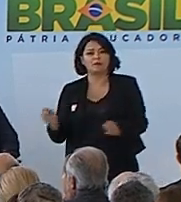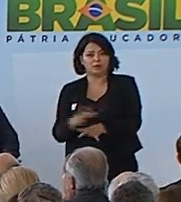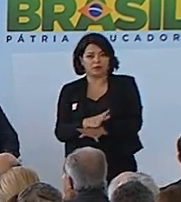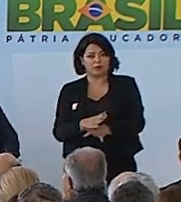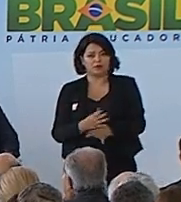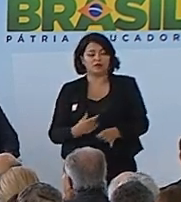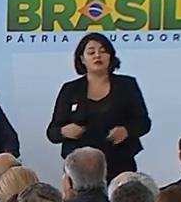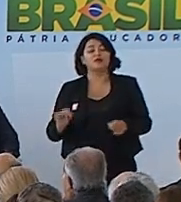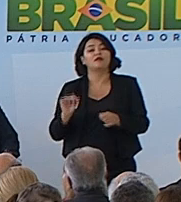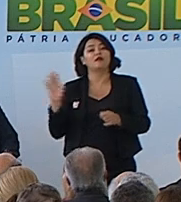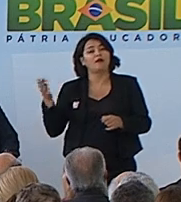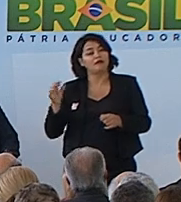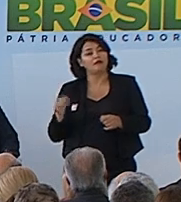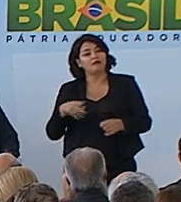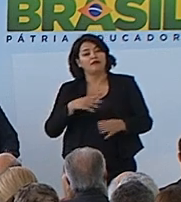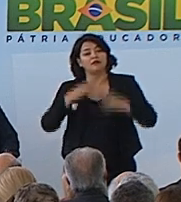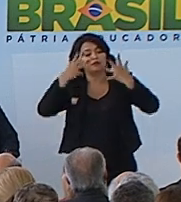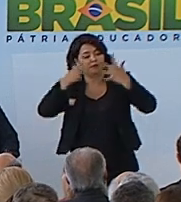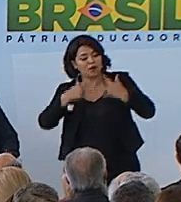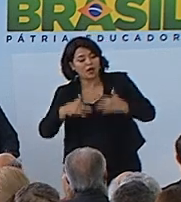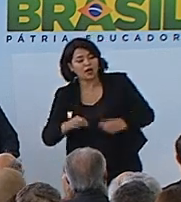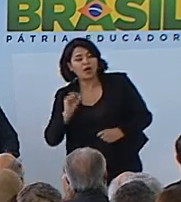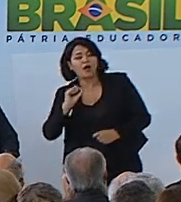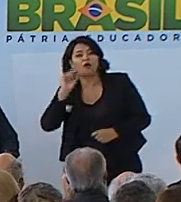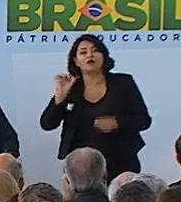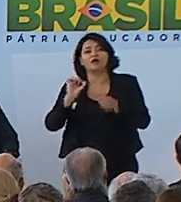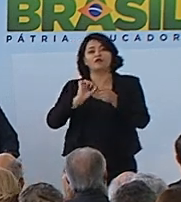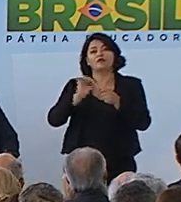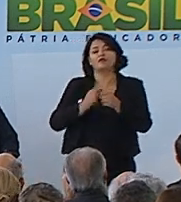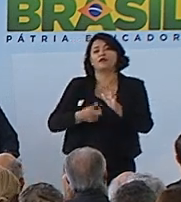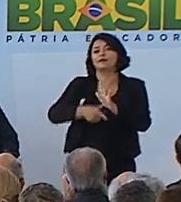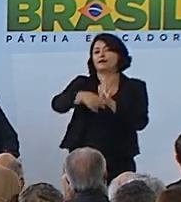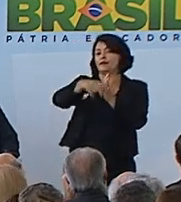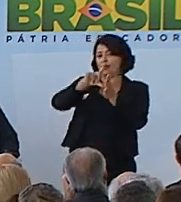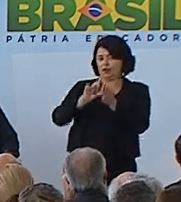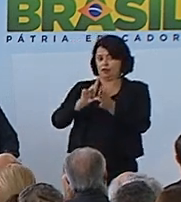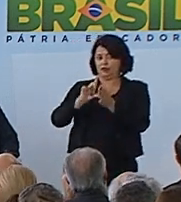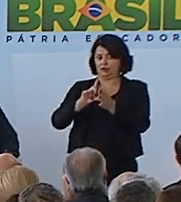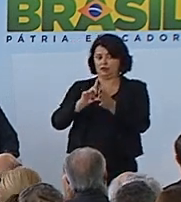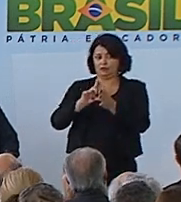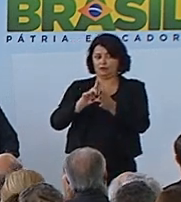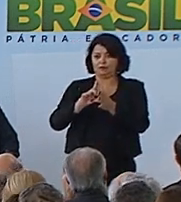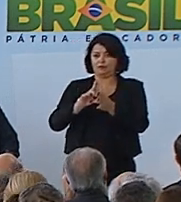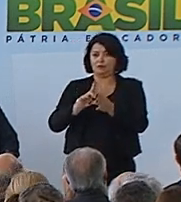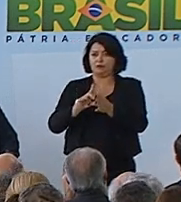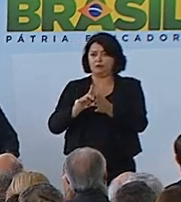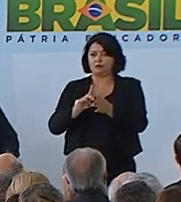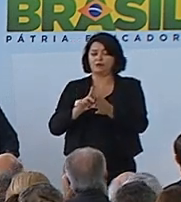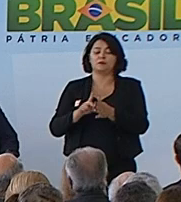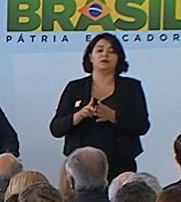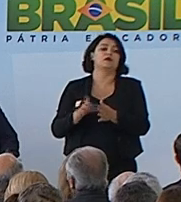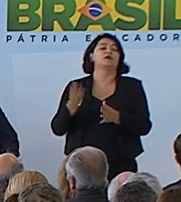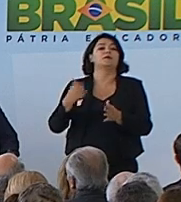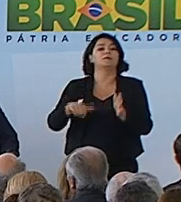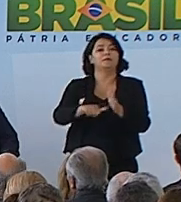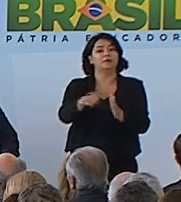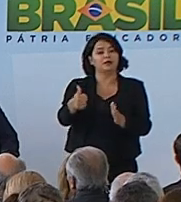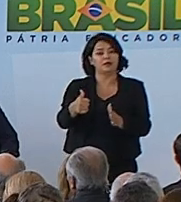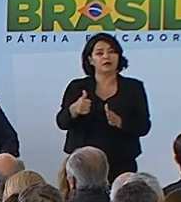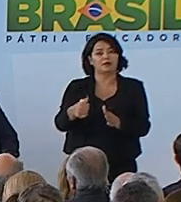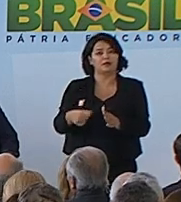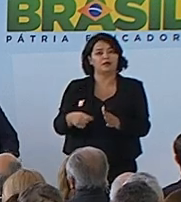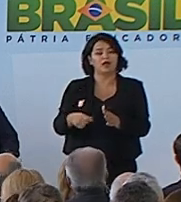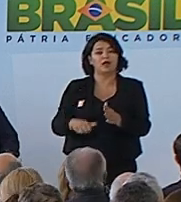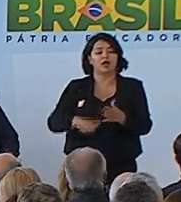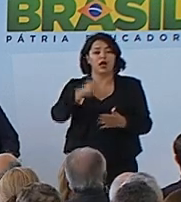fez antes porque senão demoraria mais uns minutos bons minutos pra gente preencher tudo mas o que que nós fizemos nós fizemos